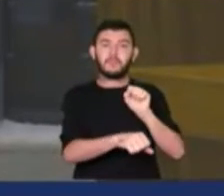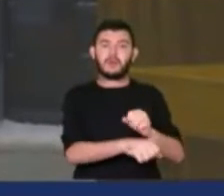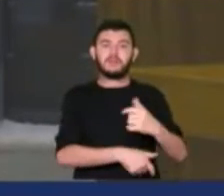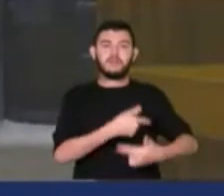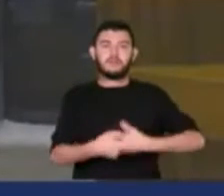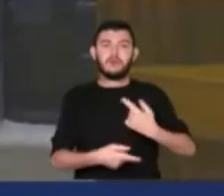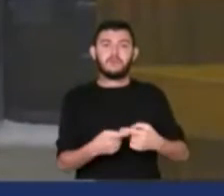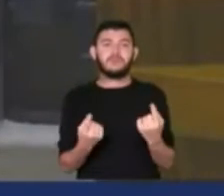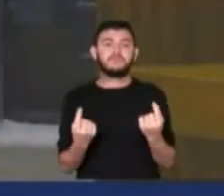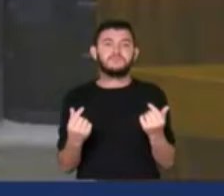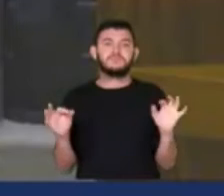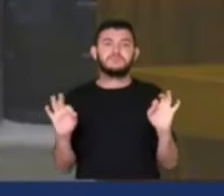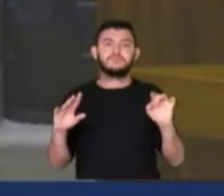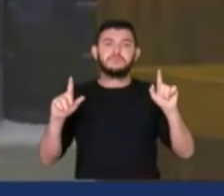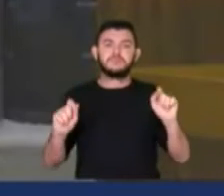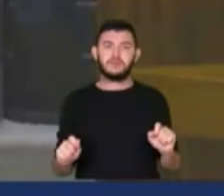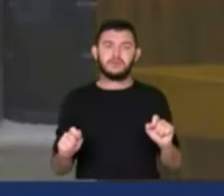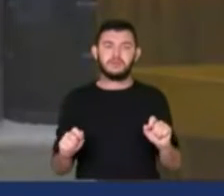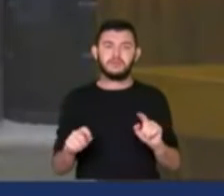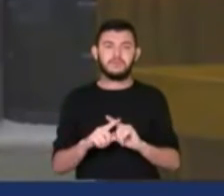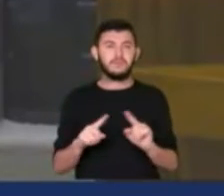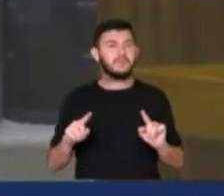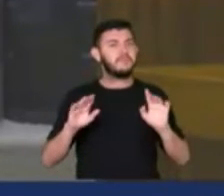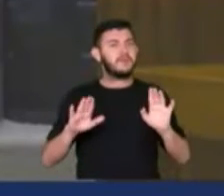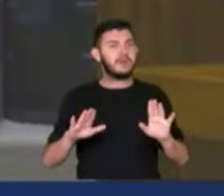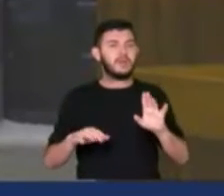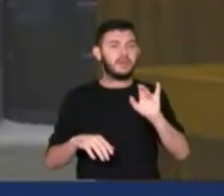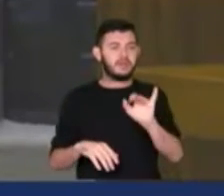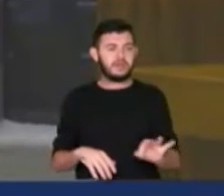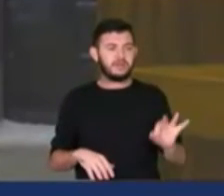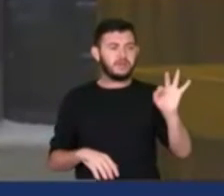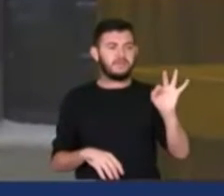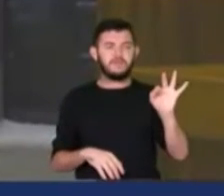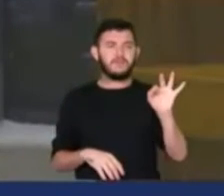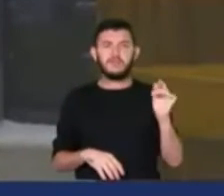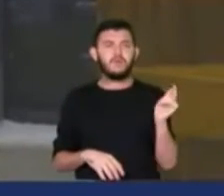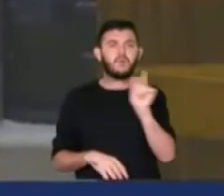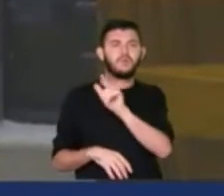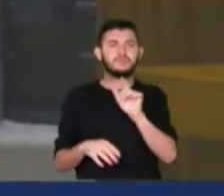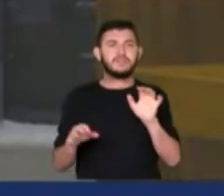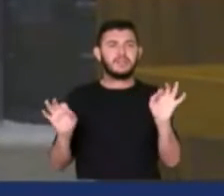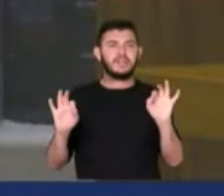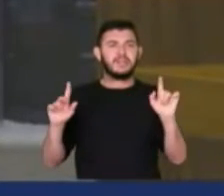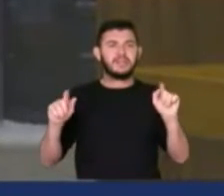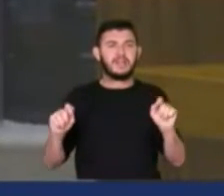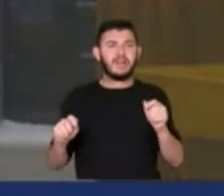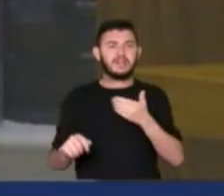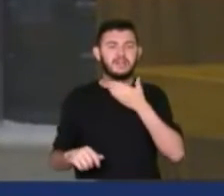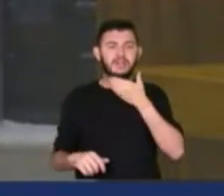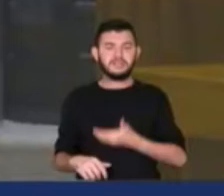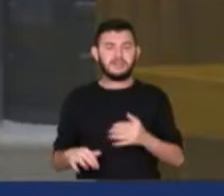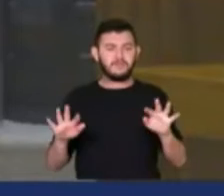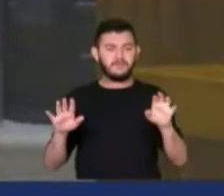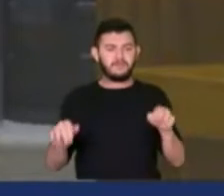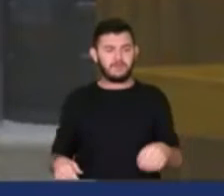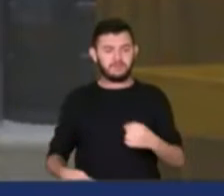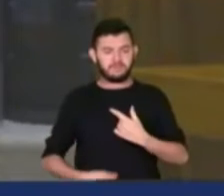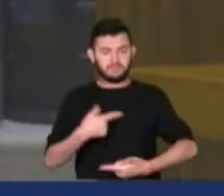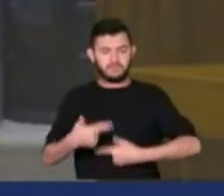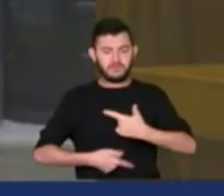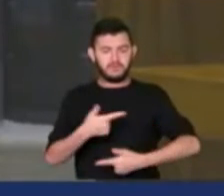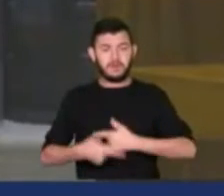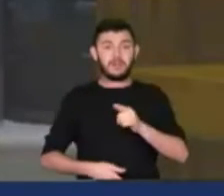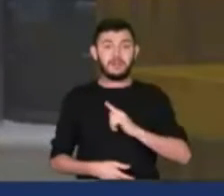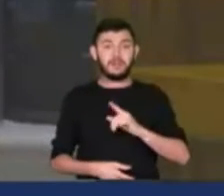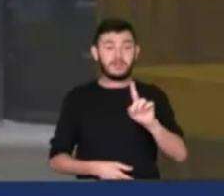corte, instituições federais de ensino não poderem chegar até o final do ano com as suas atividades e ter 16 bilhões de reais para o senhor